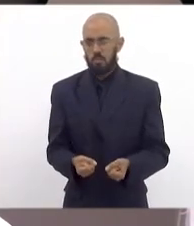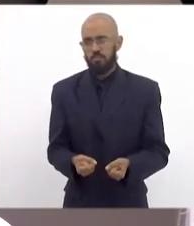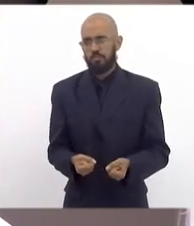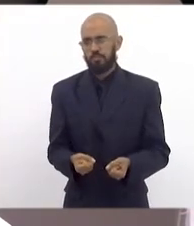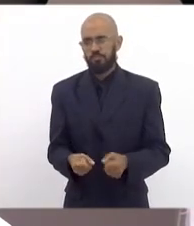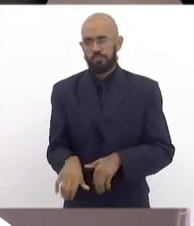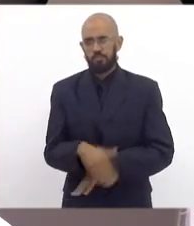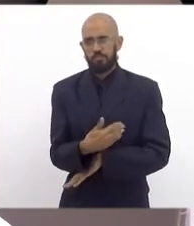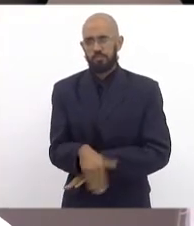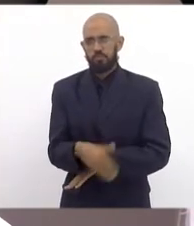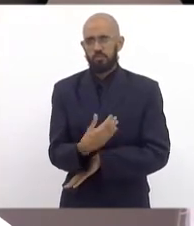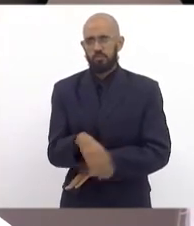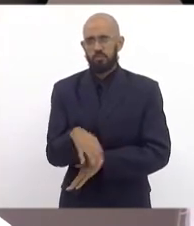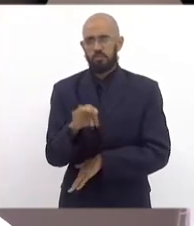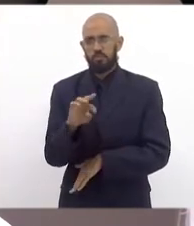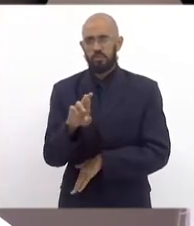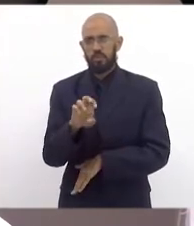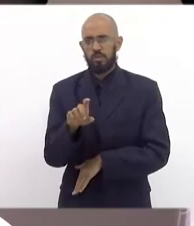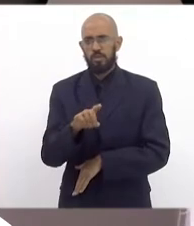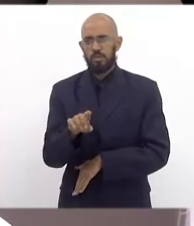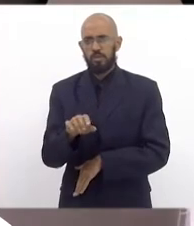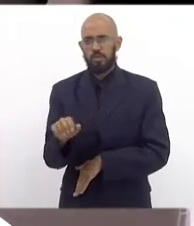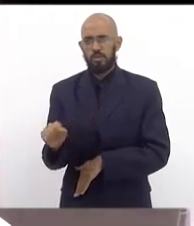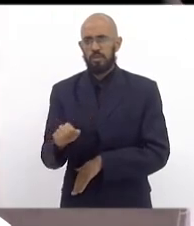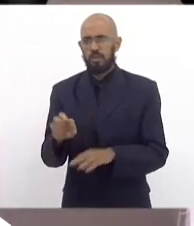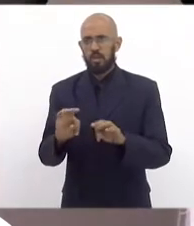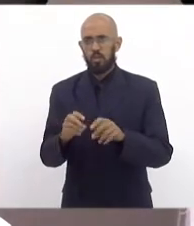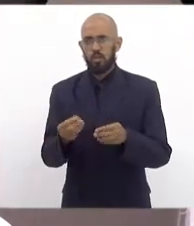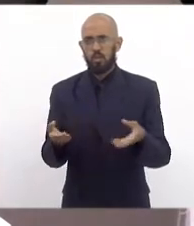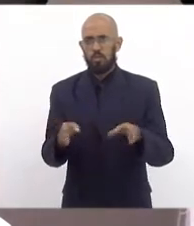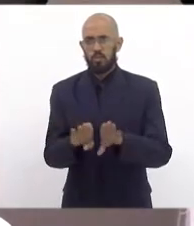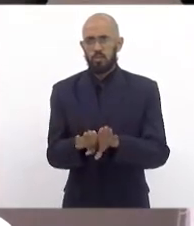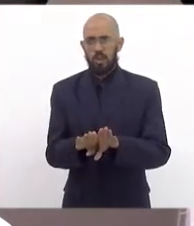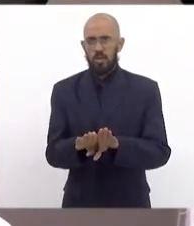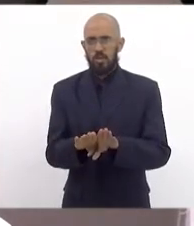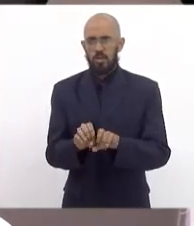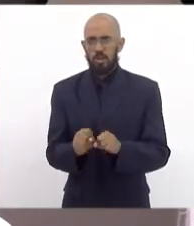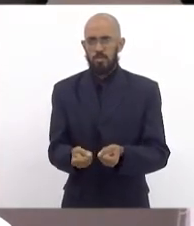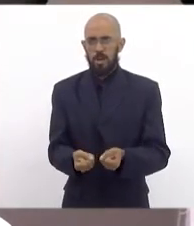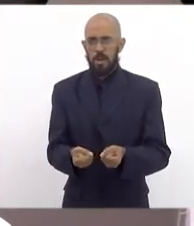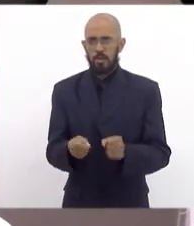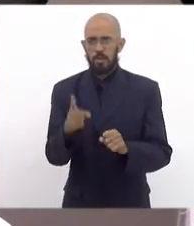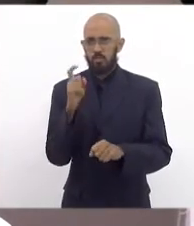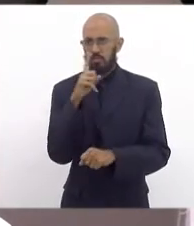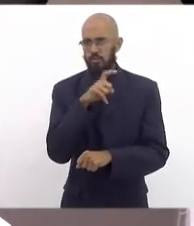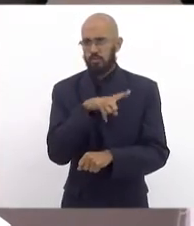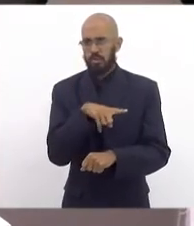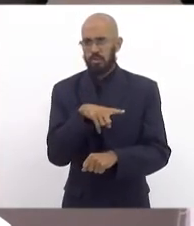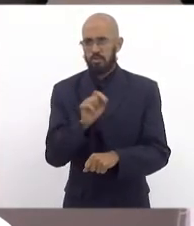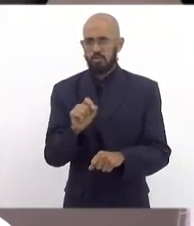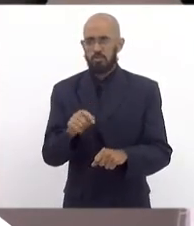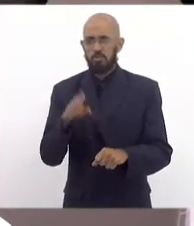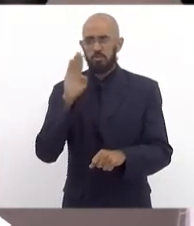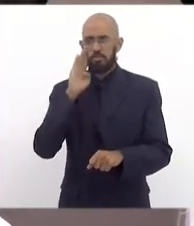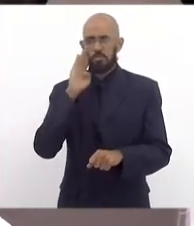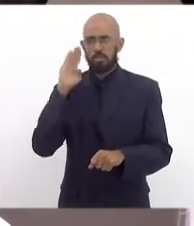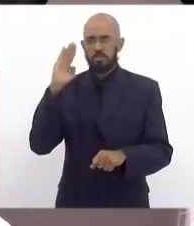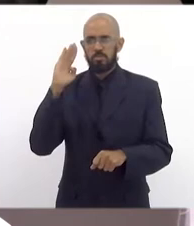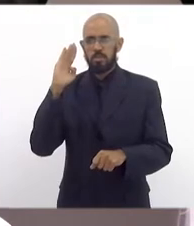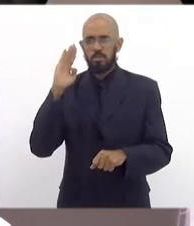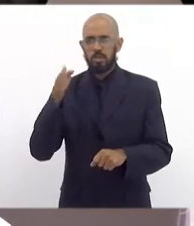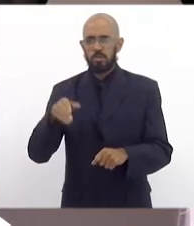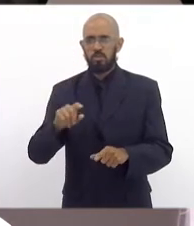e a Rua Teresa hoje está totalmente fechada falida com dificuldade principalmente aquele